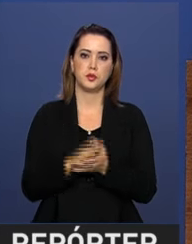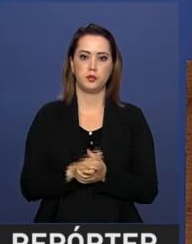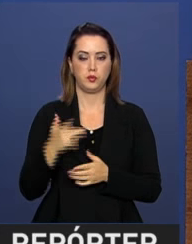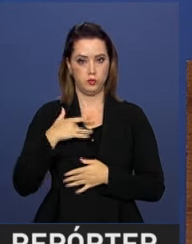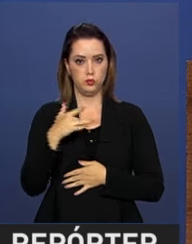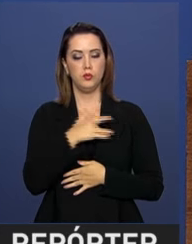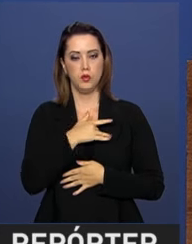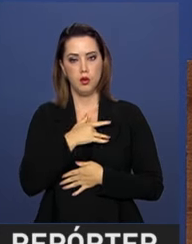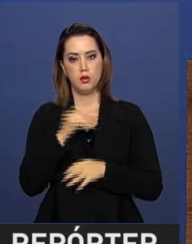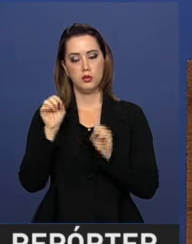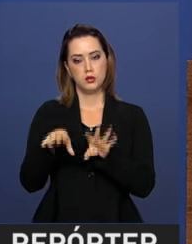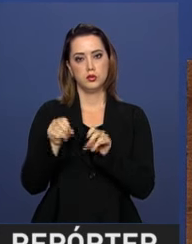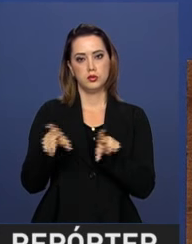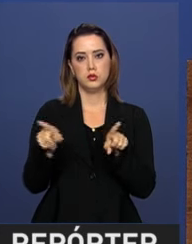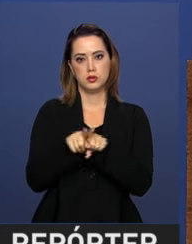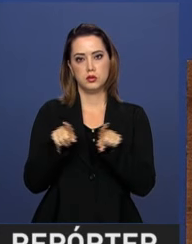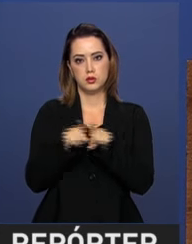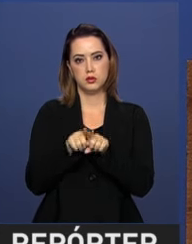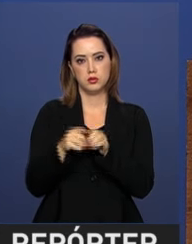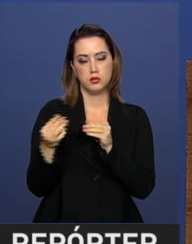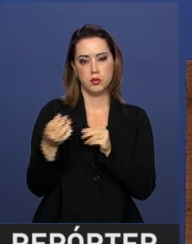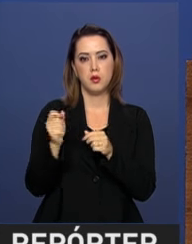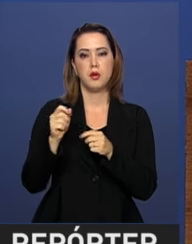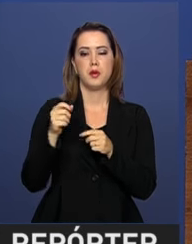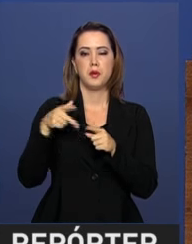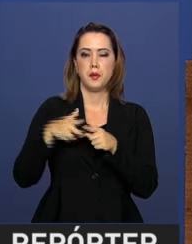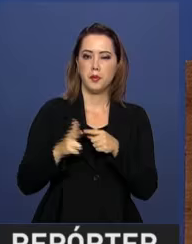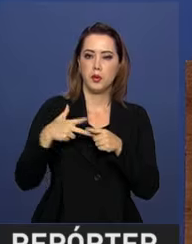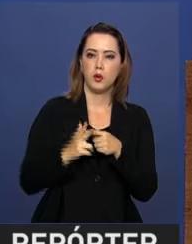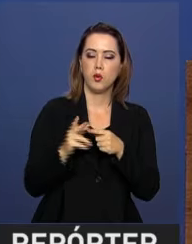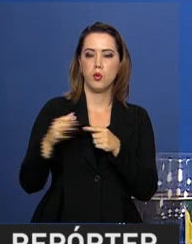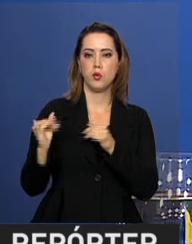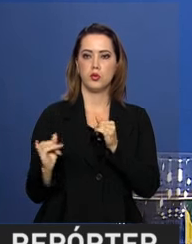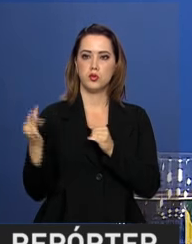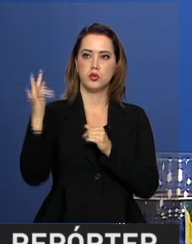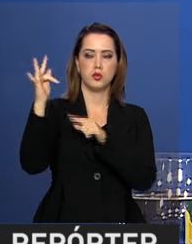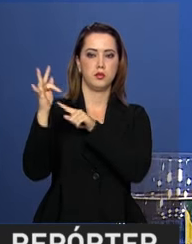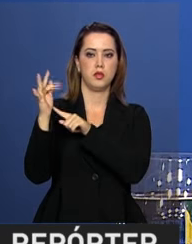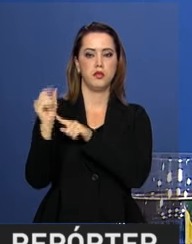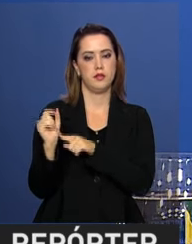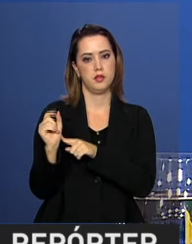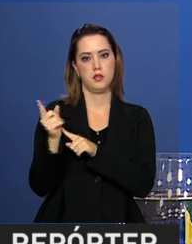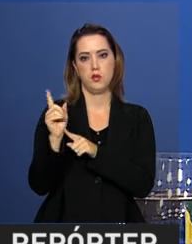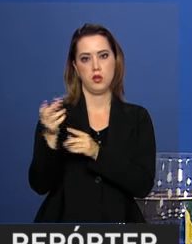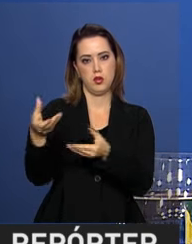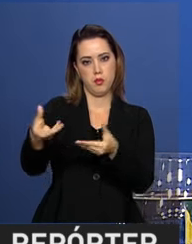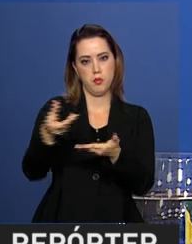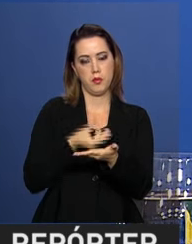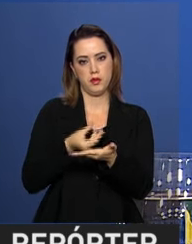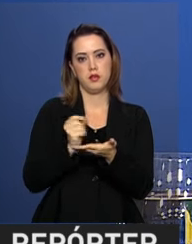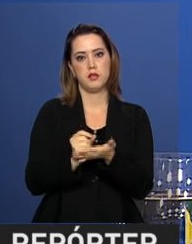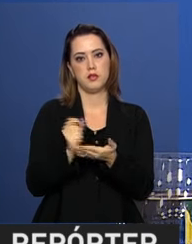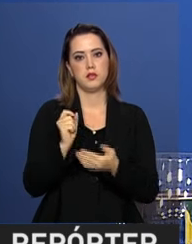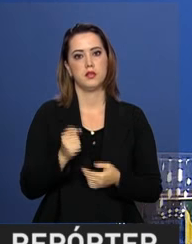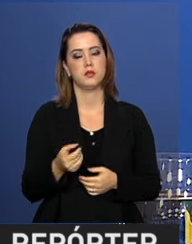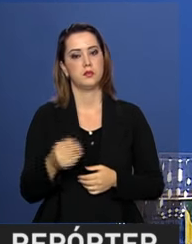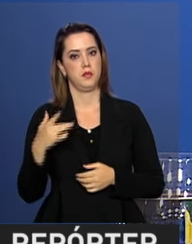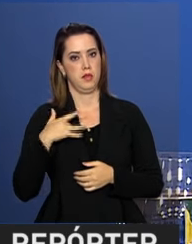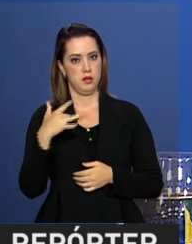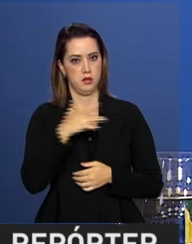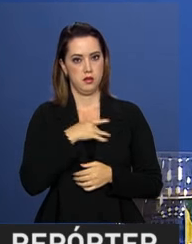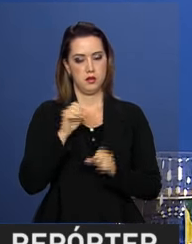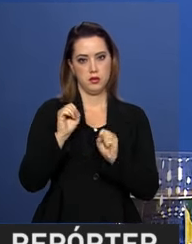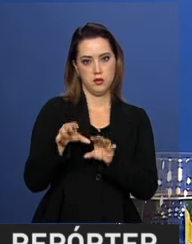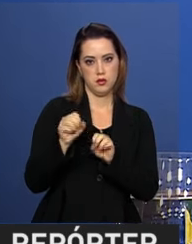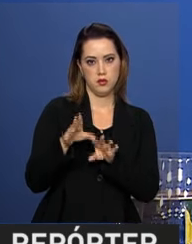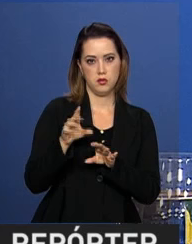ser corrigidos pela inflação do ano anterior e não mais pela receita. As despesas com saúde e com